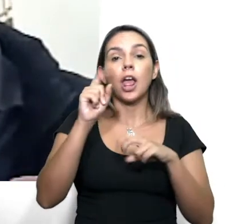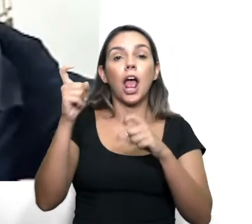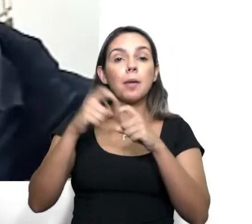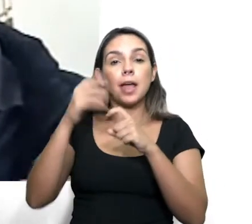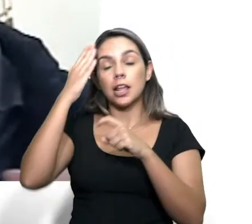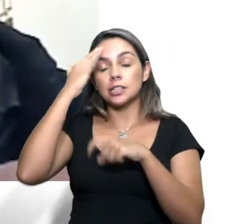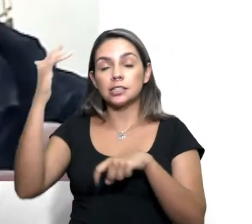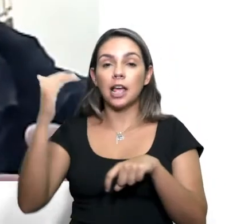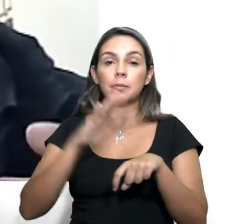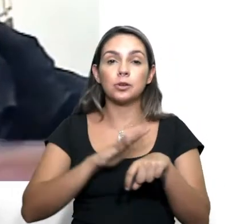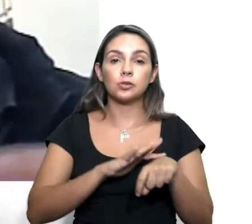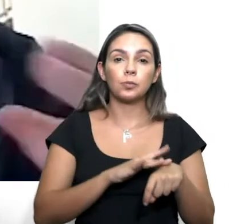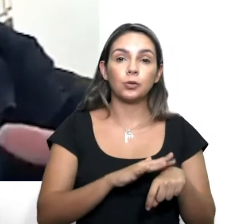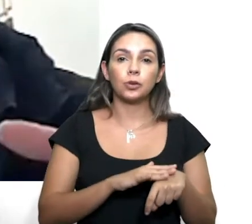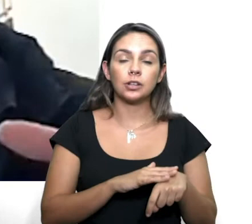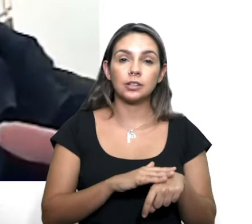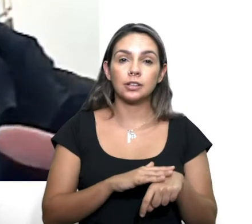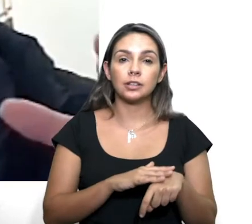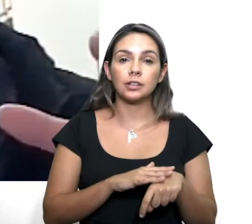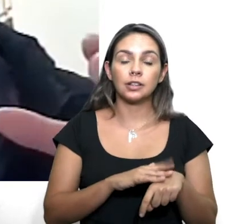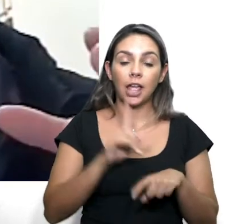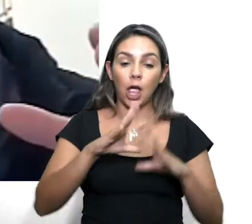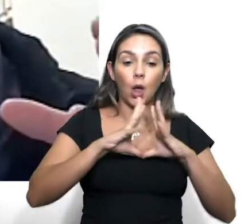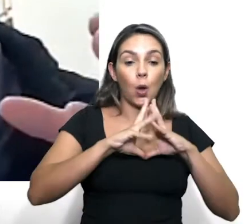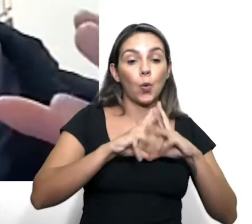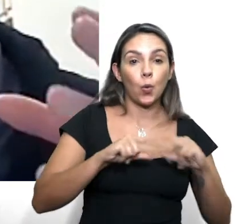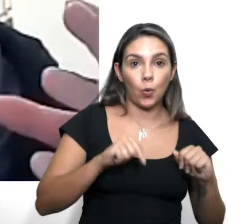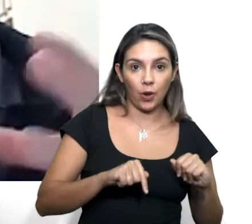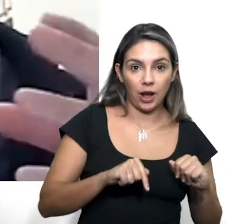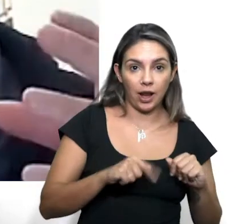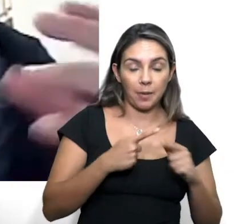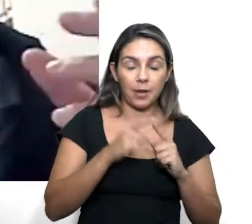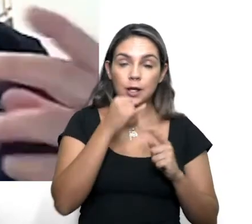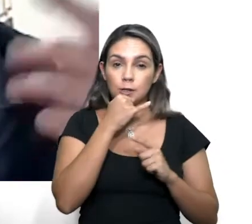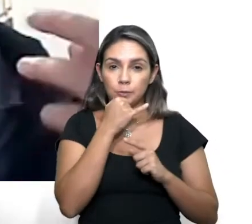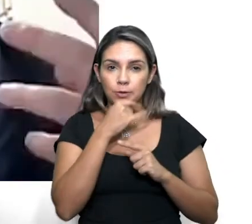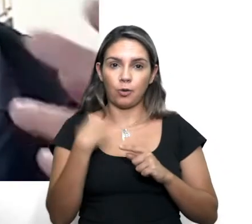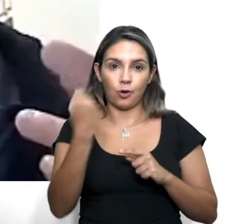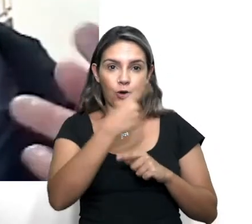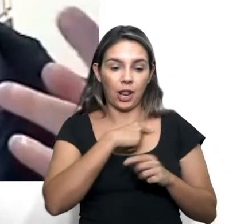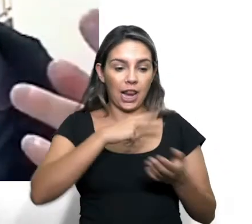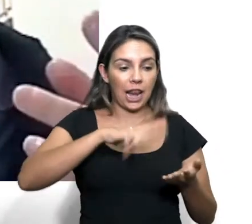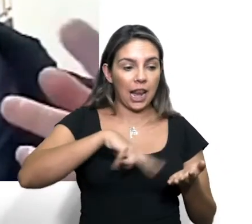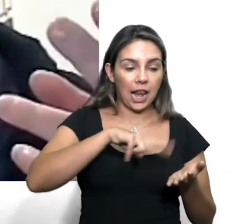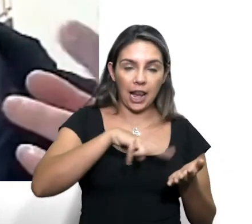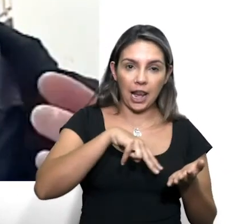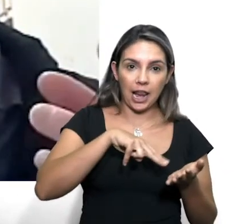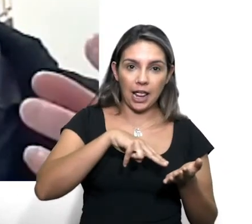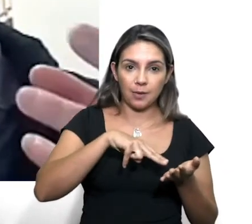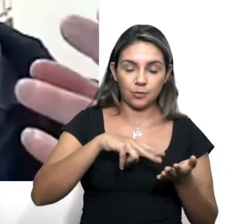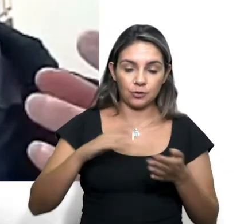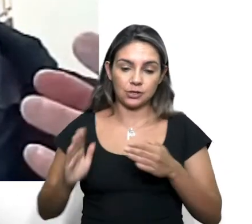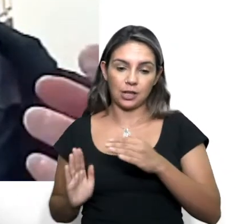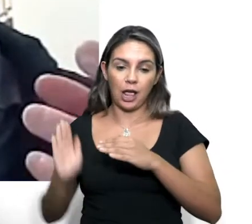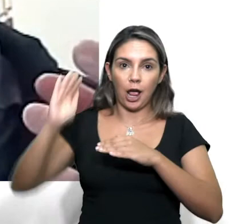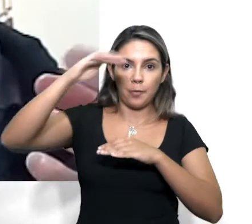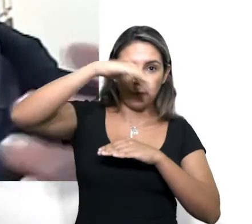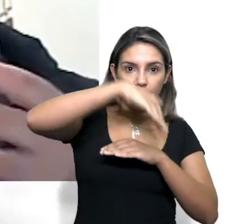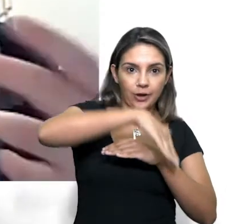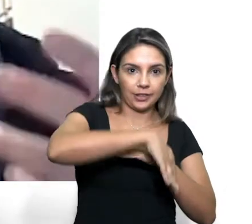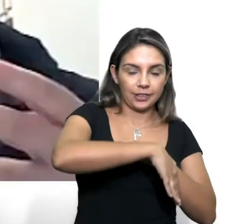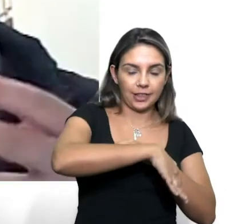a doença, sabe talvez o essencial, que é curar, não é? Mas, por exemplo, se nós lermos a Montanha Mágica, nós